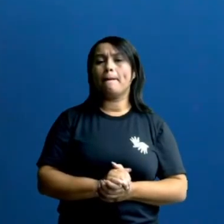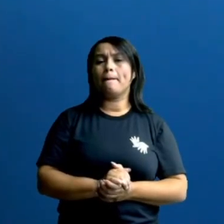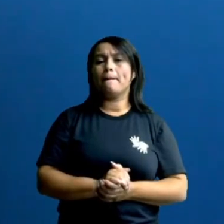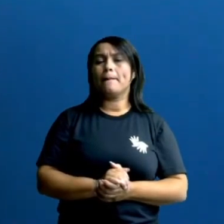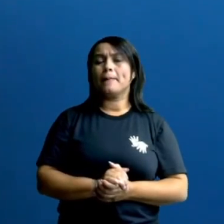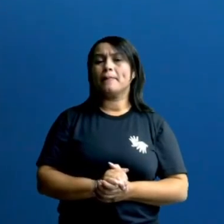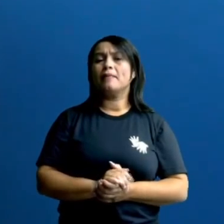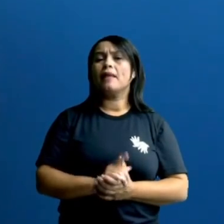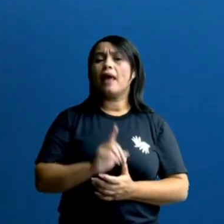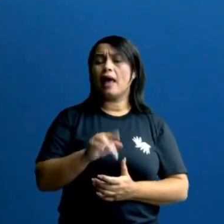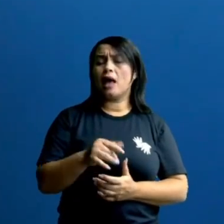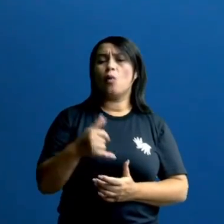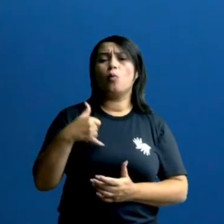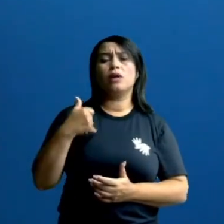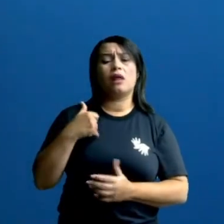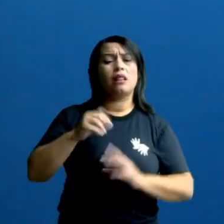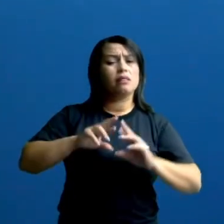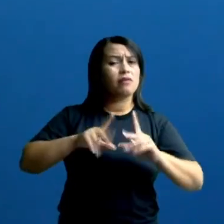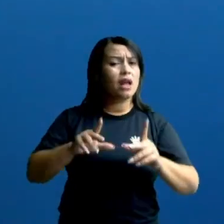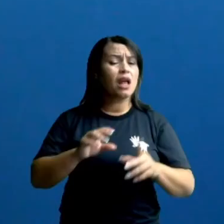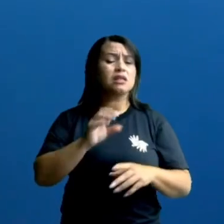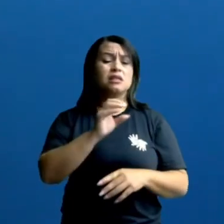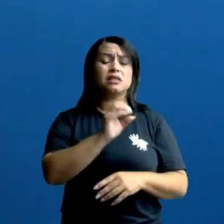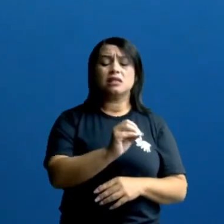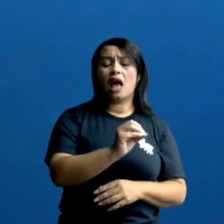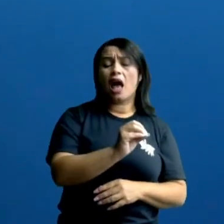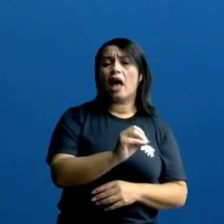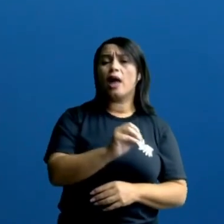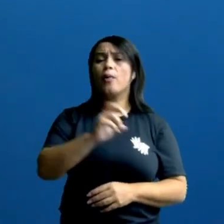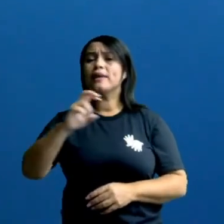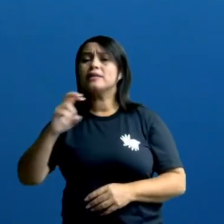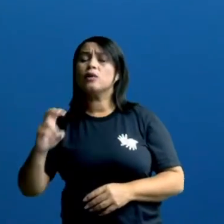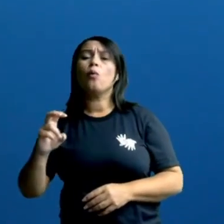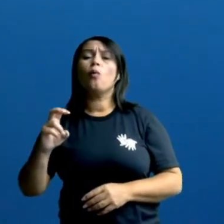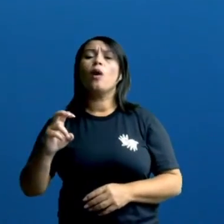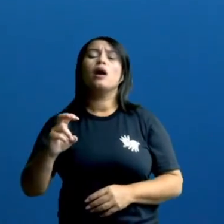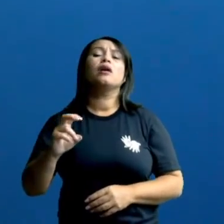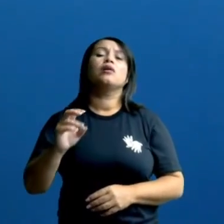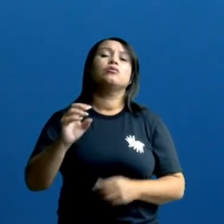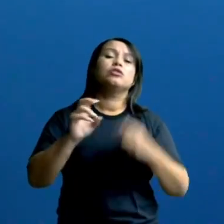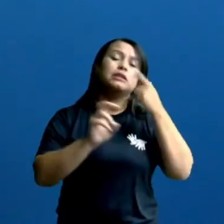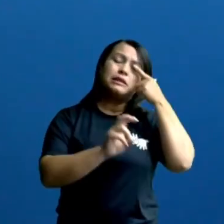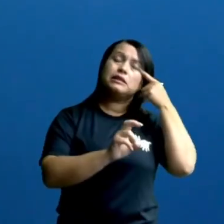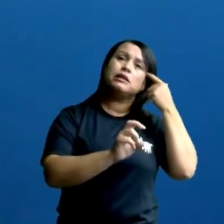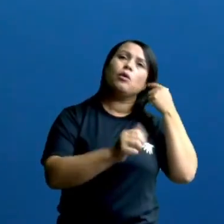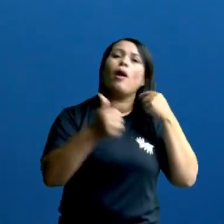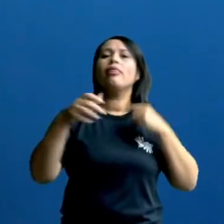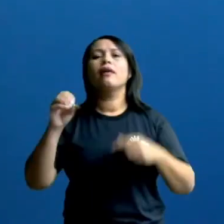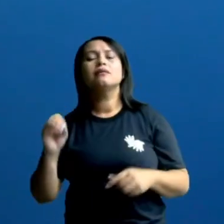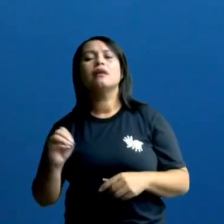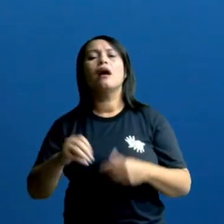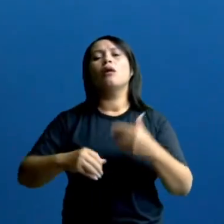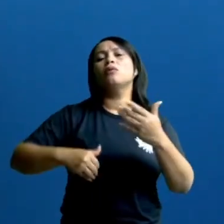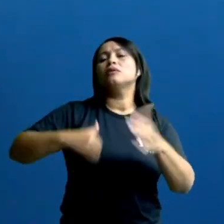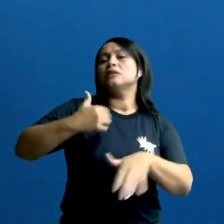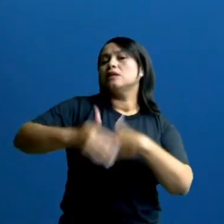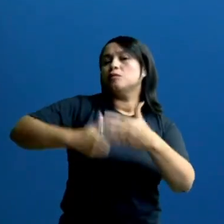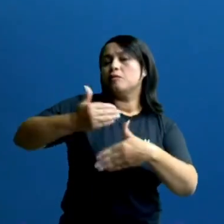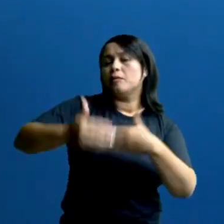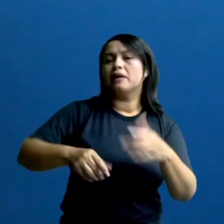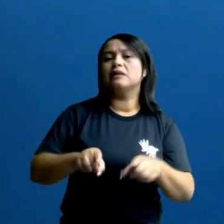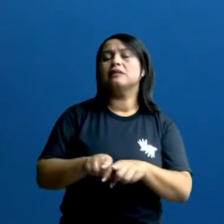é um extrato de idade diferente, de 0 a 5 anos, de 5 a 10 anos e assim